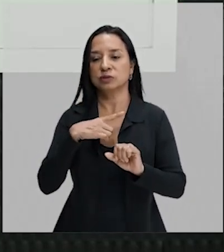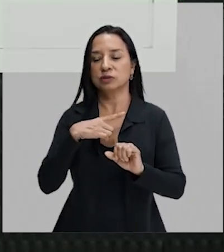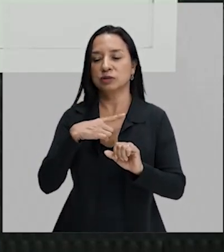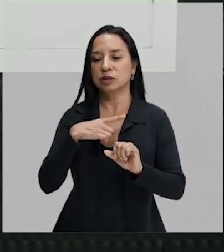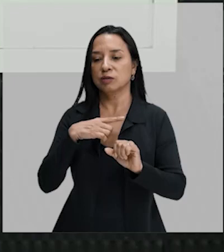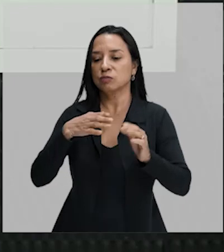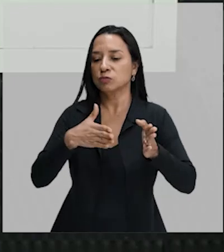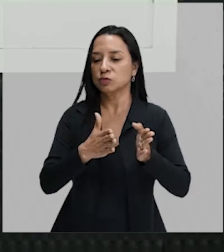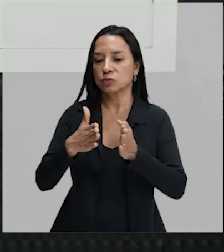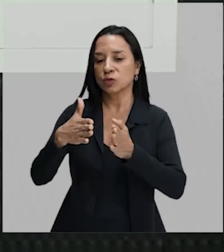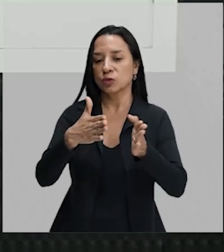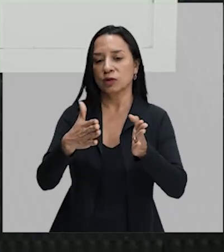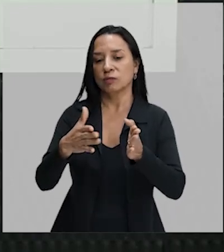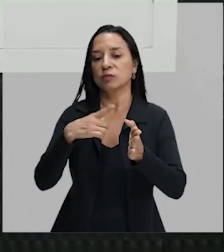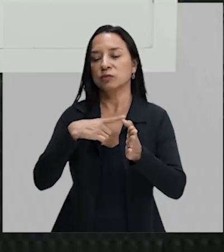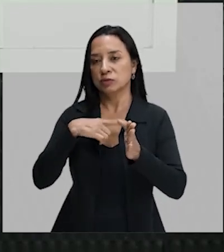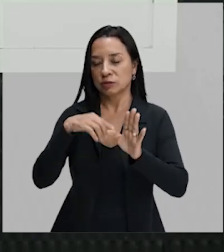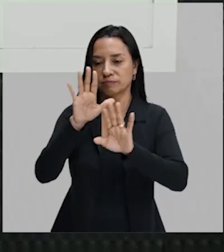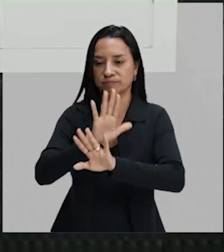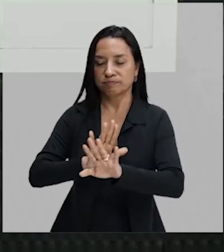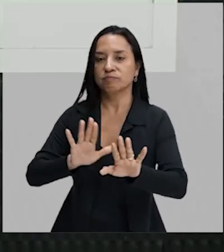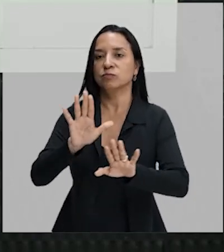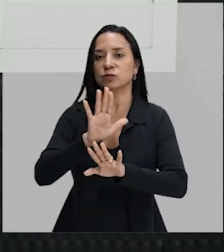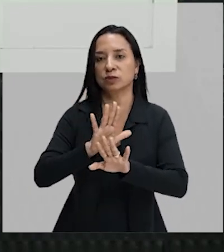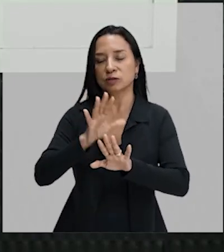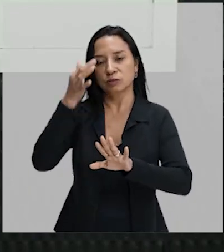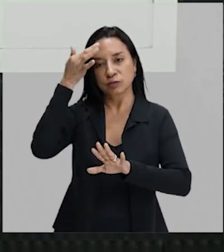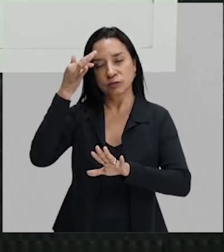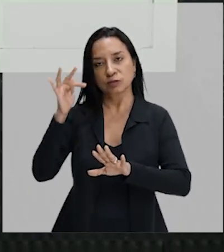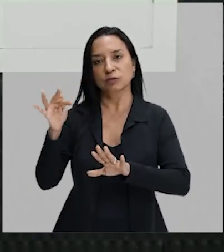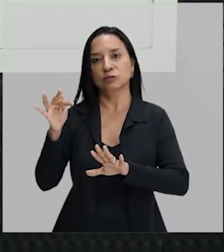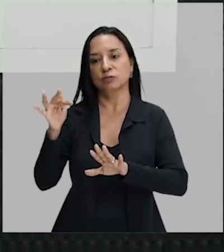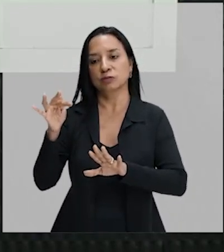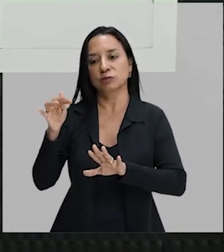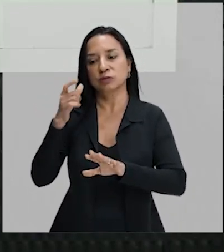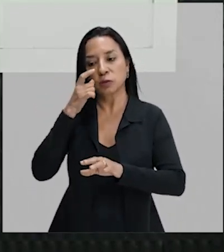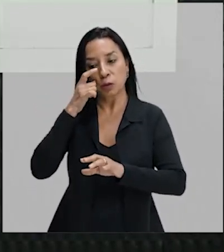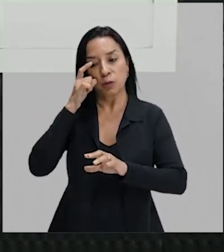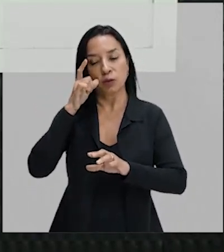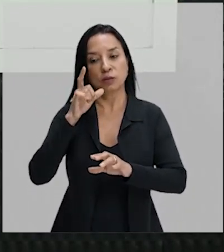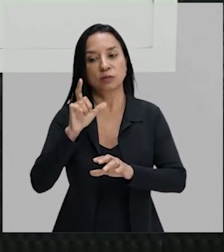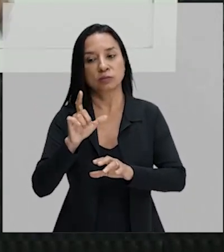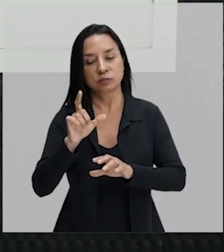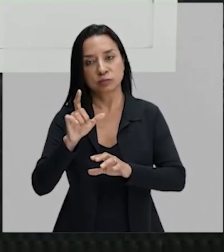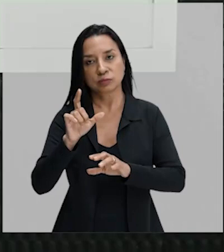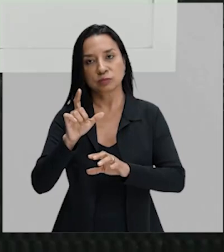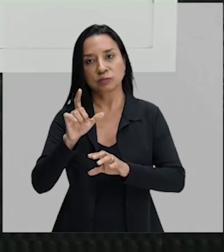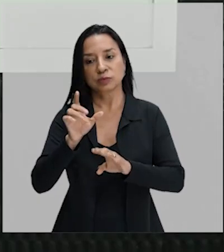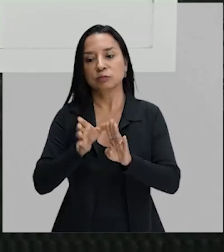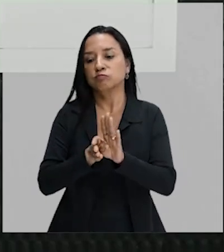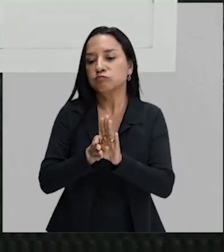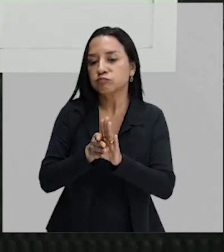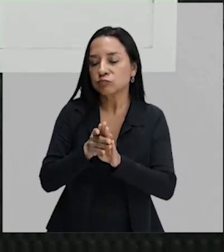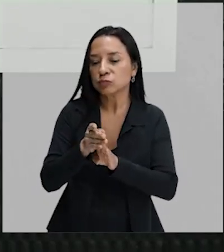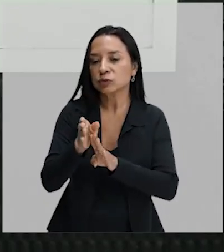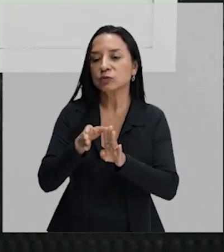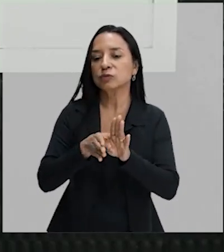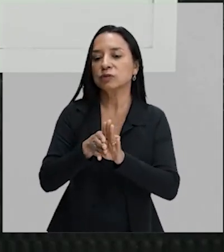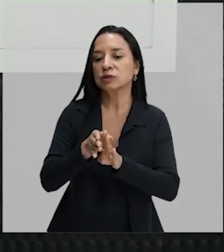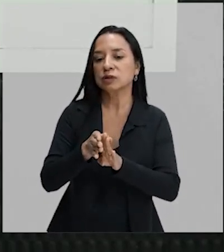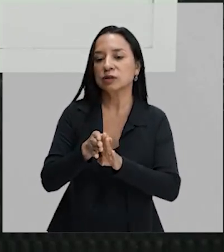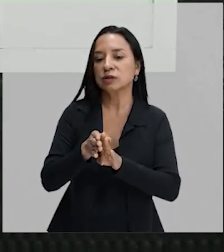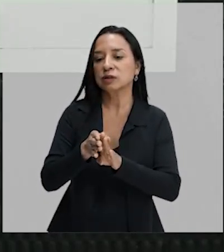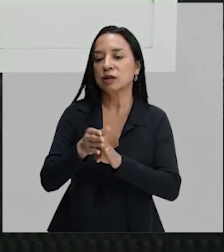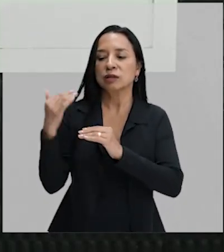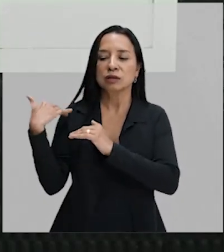caminho a percorrer, nós temos de ter muito cuidado. A filosofia nos adverte desde o período clássico Aristóteles. Lembra de Aristóteles?